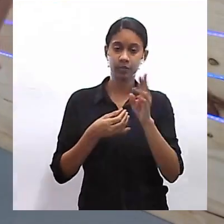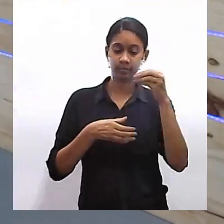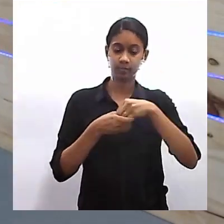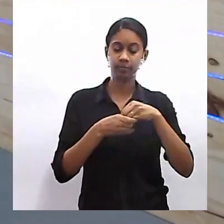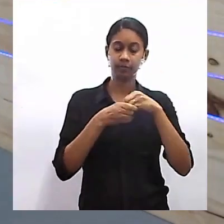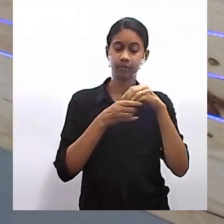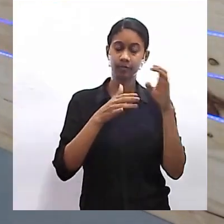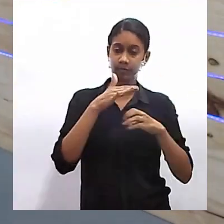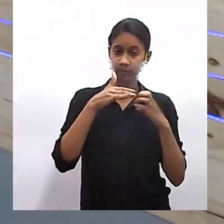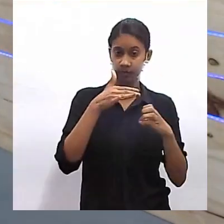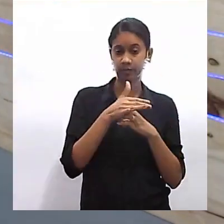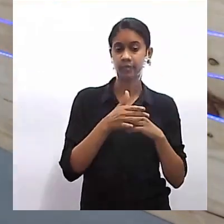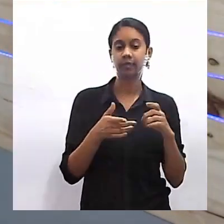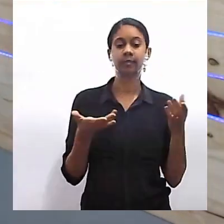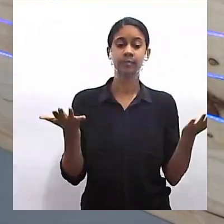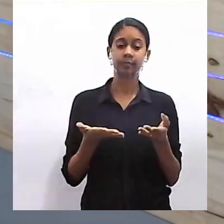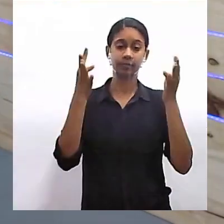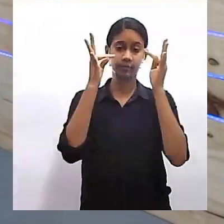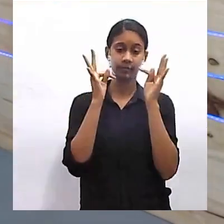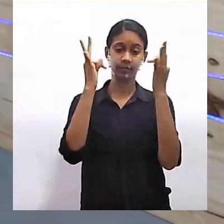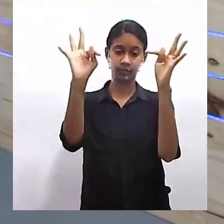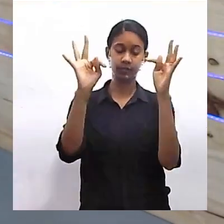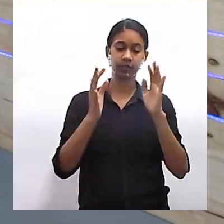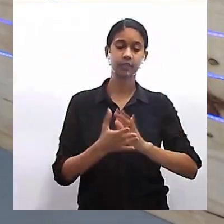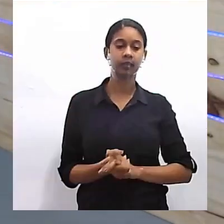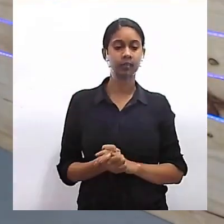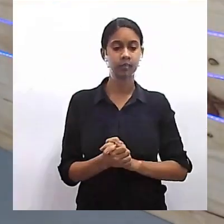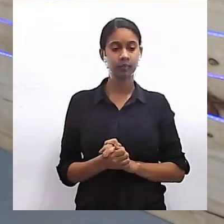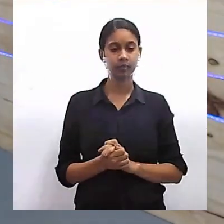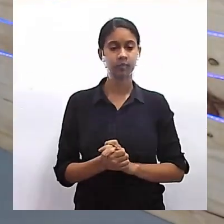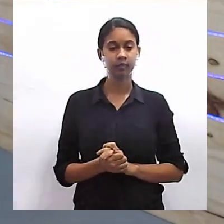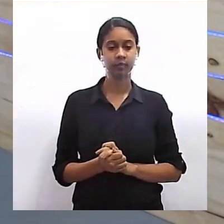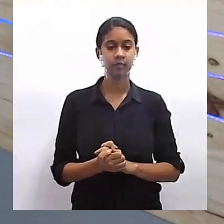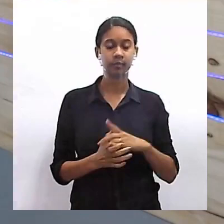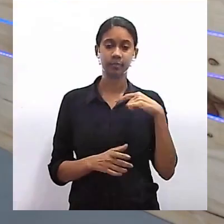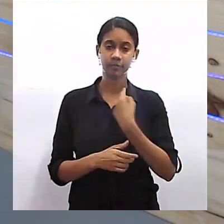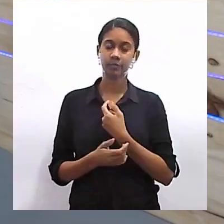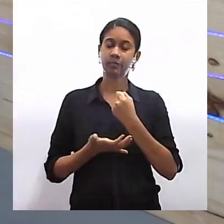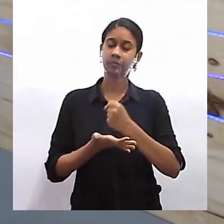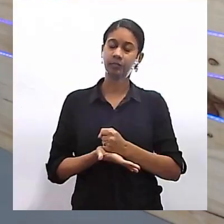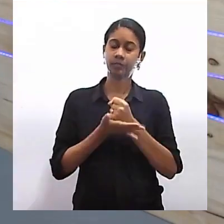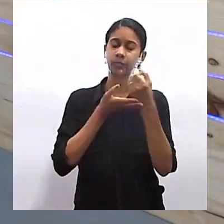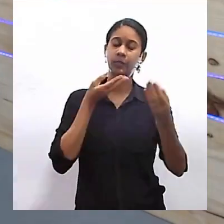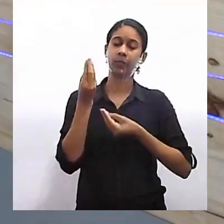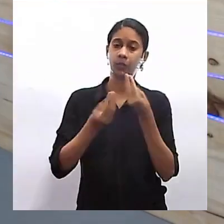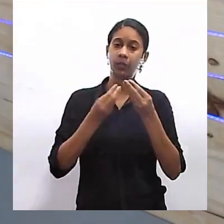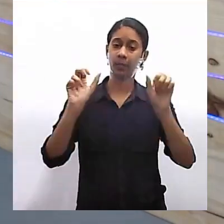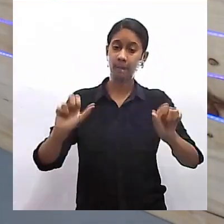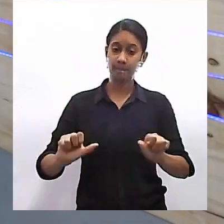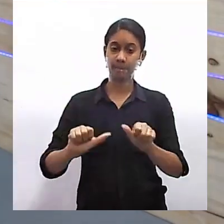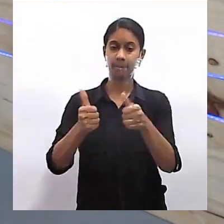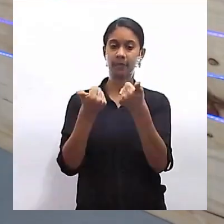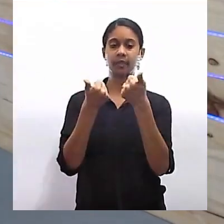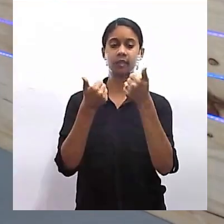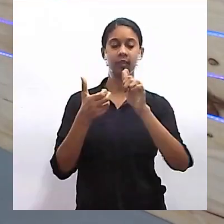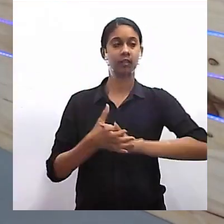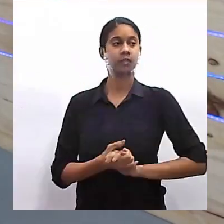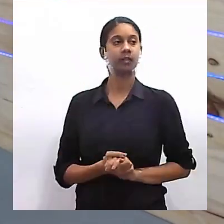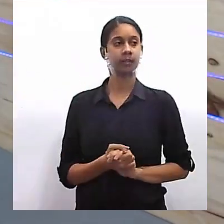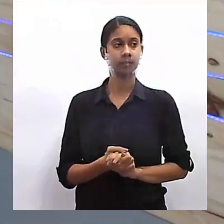Tecnologia, né? Tecnologia é um aliado, né? É uma forma de como eu vou melhorar o meu